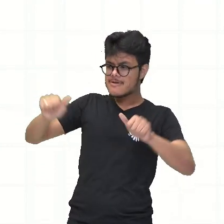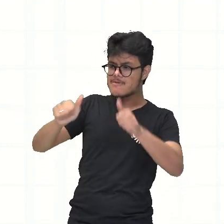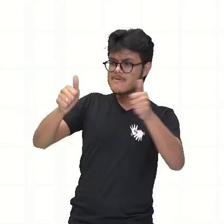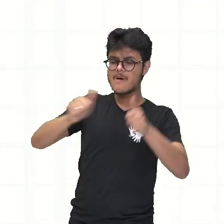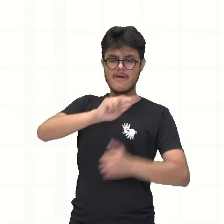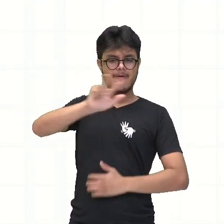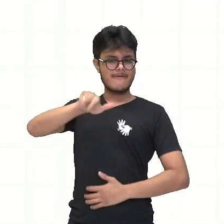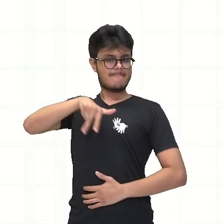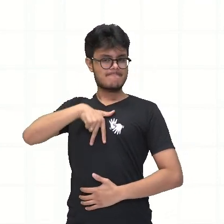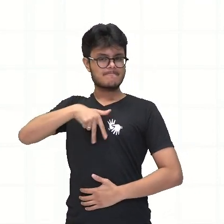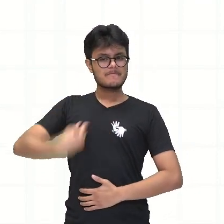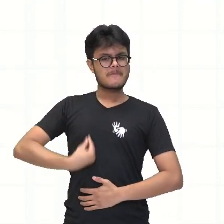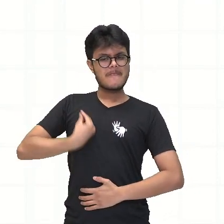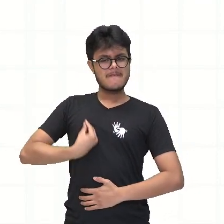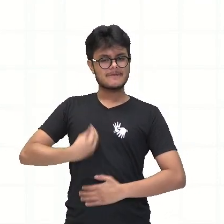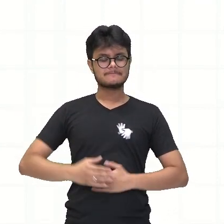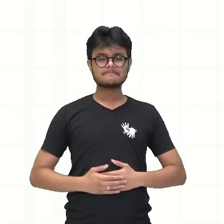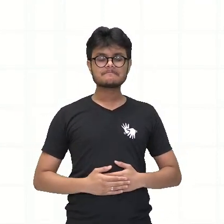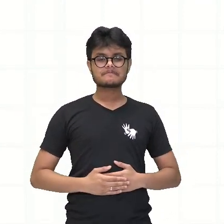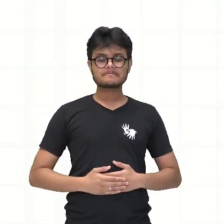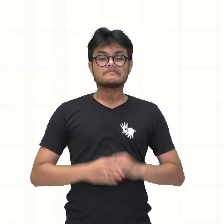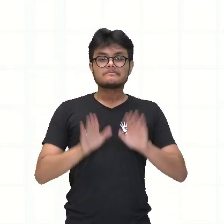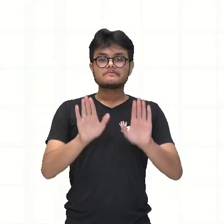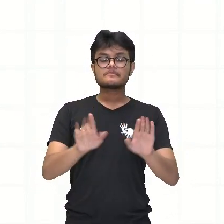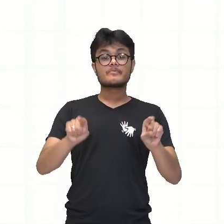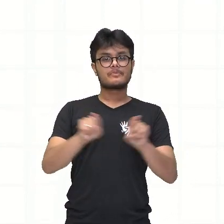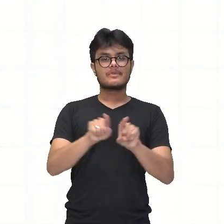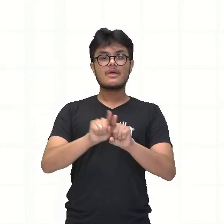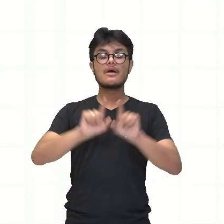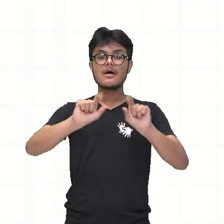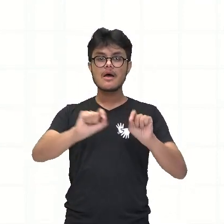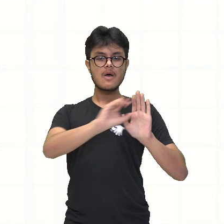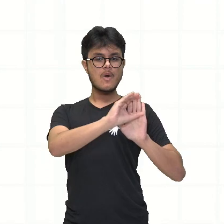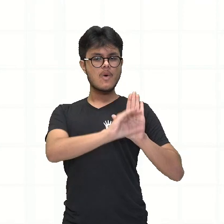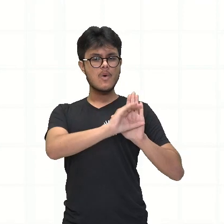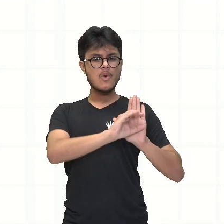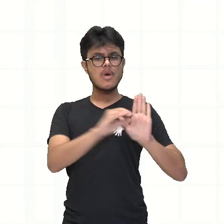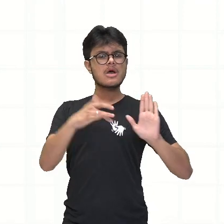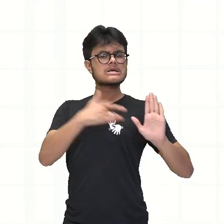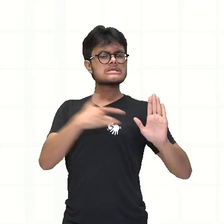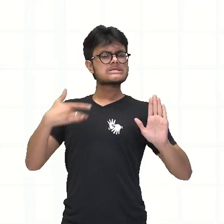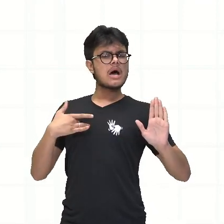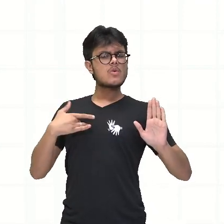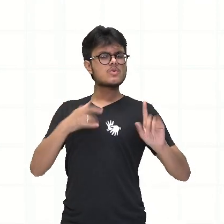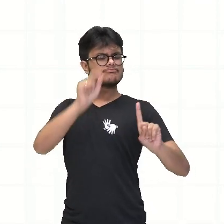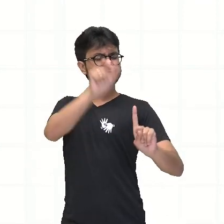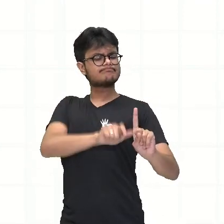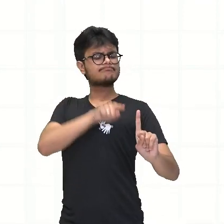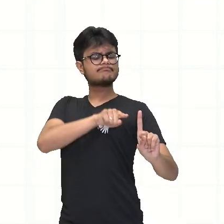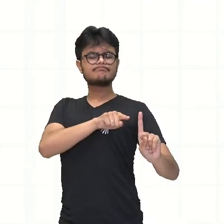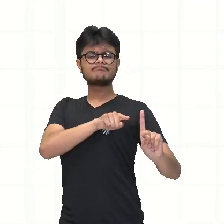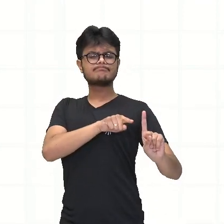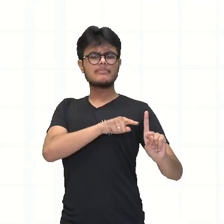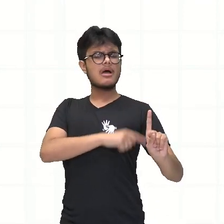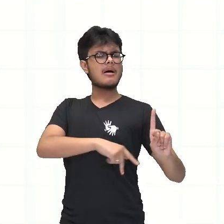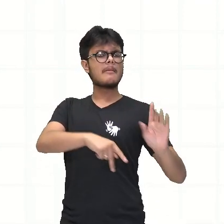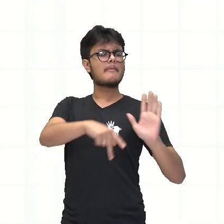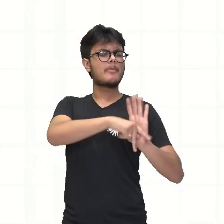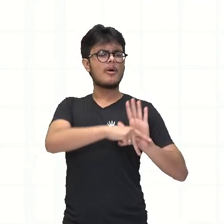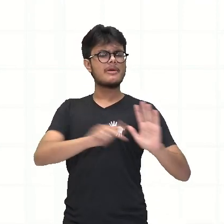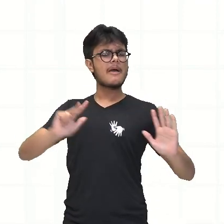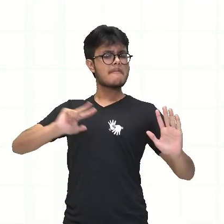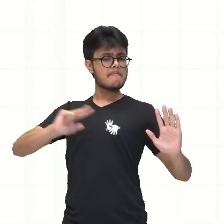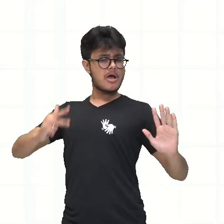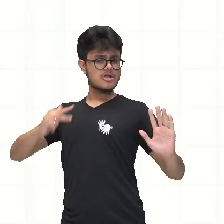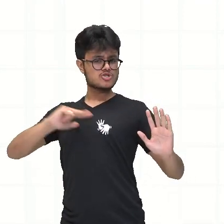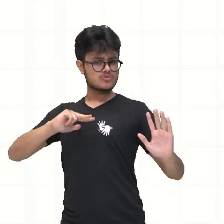também. E aí a gente tem também uma definição que é de saúde individual. Olha só, o que é